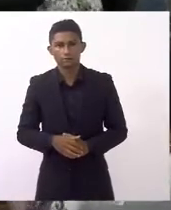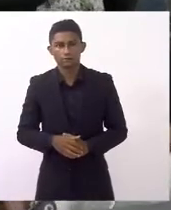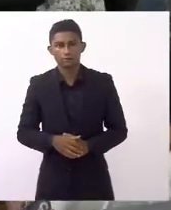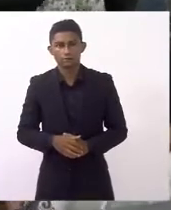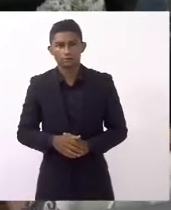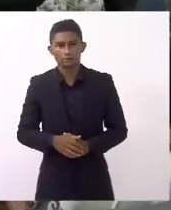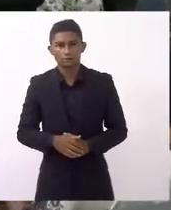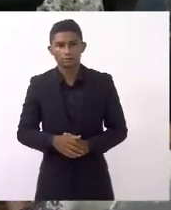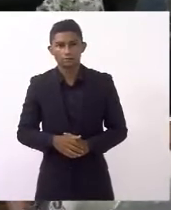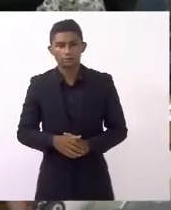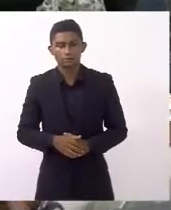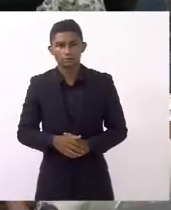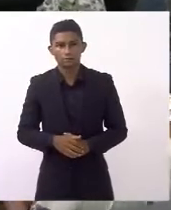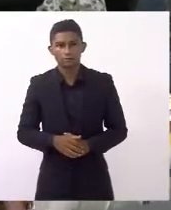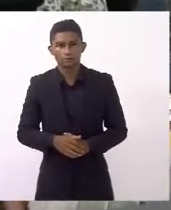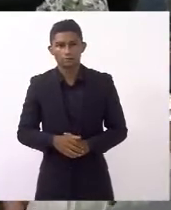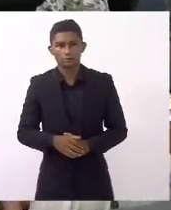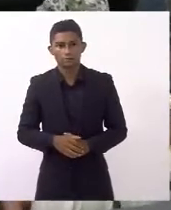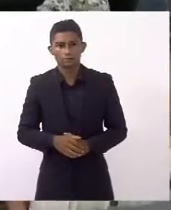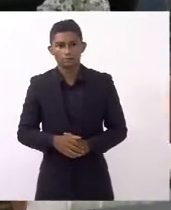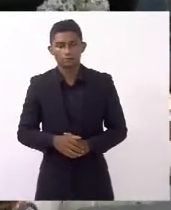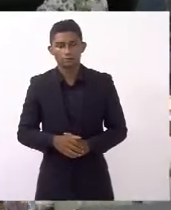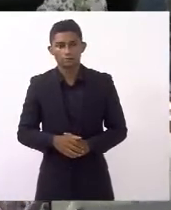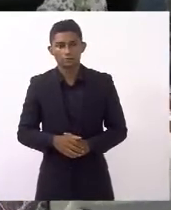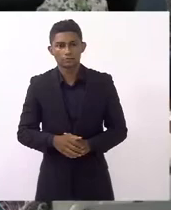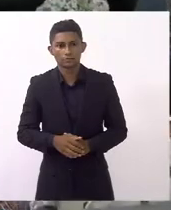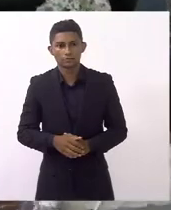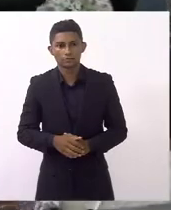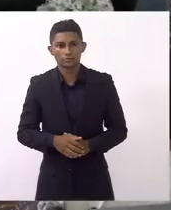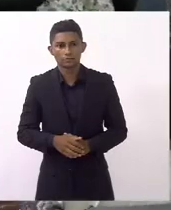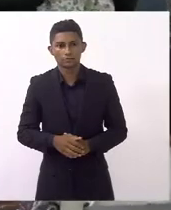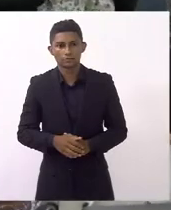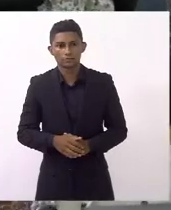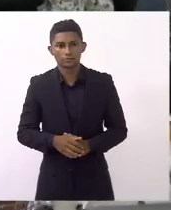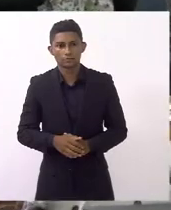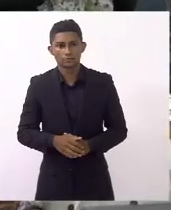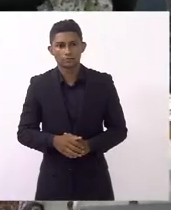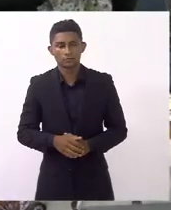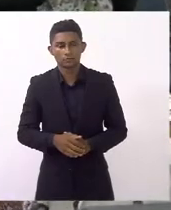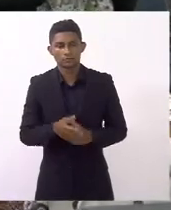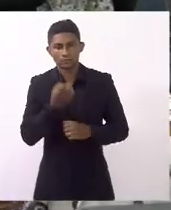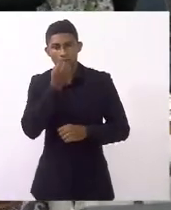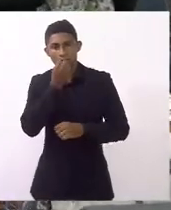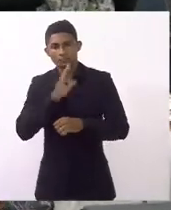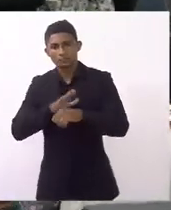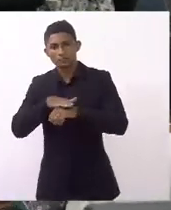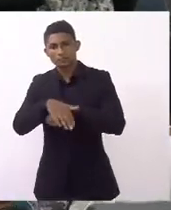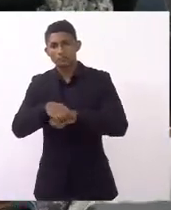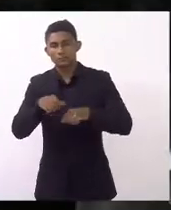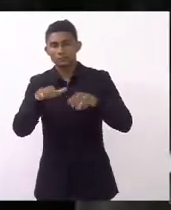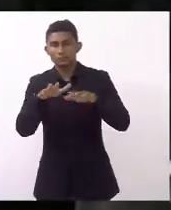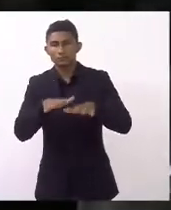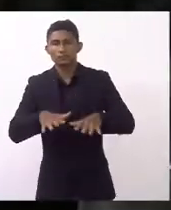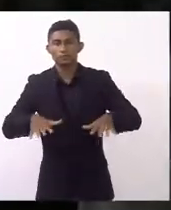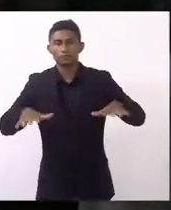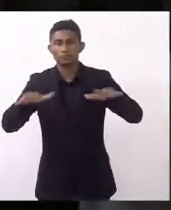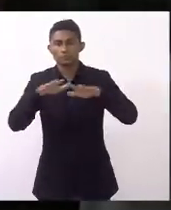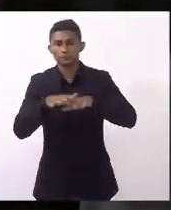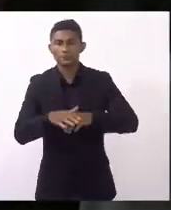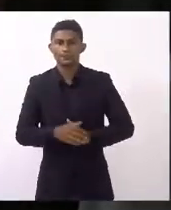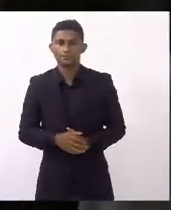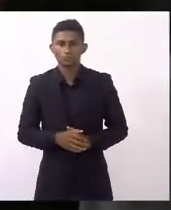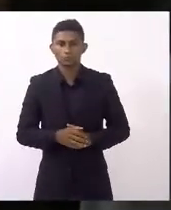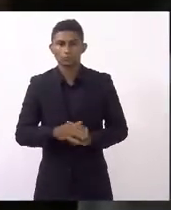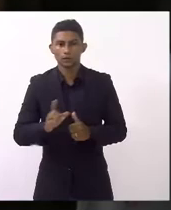E aí E aí Oi boa noite a todos e todos